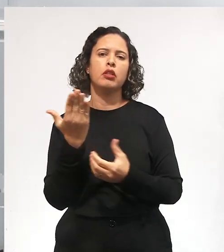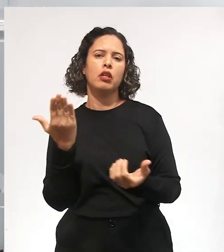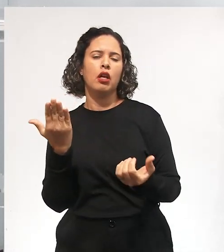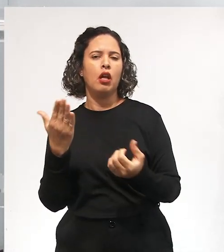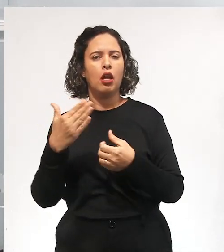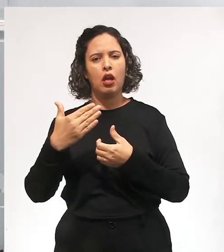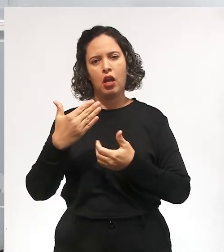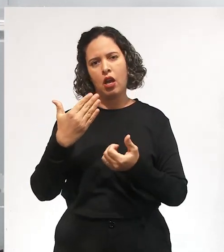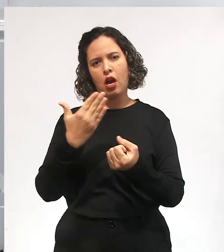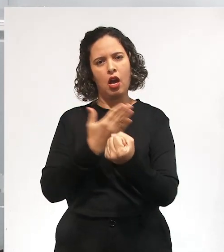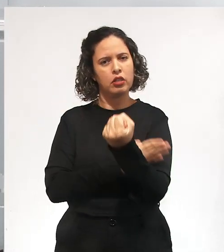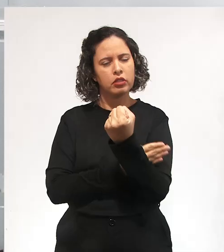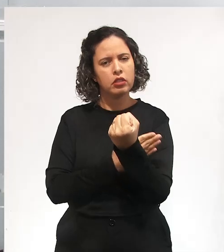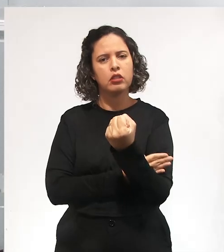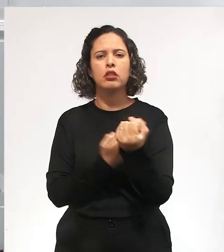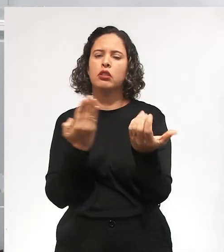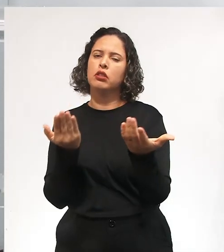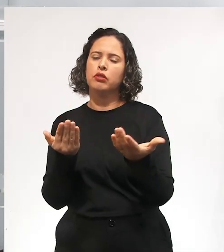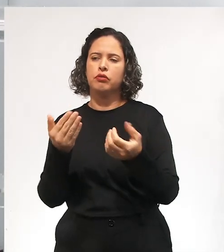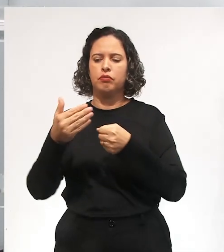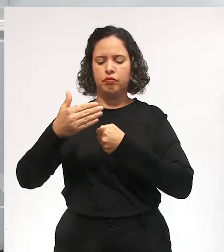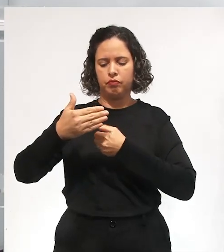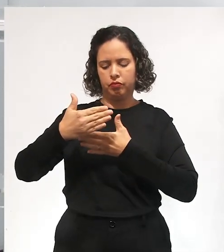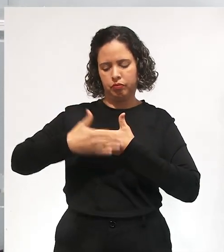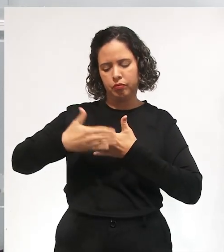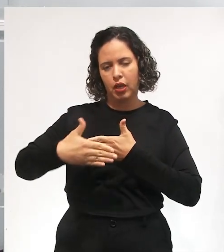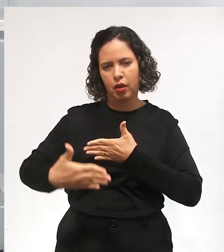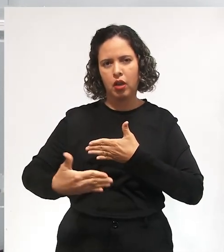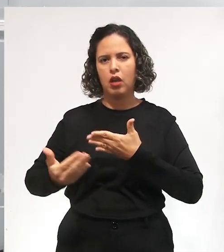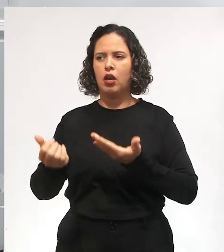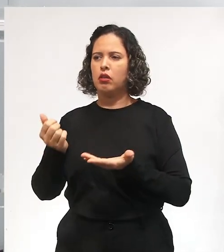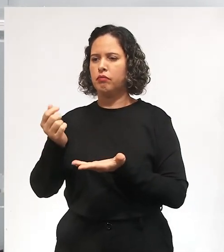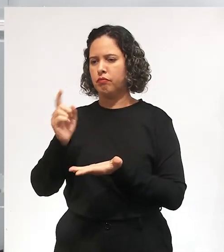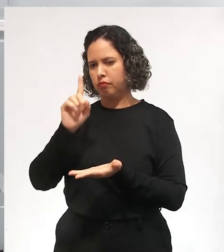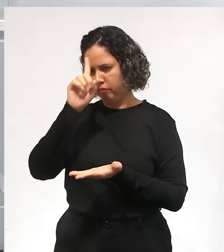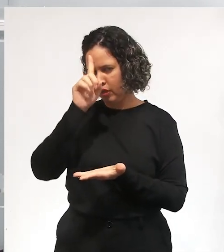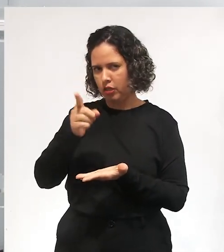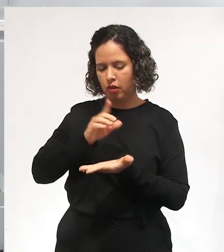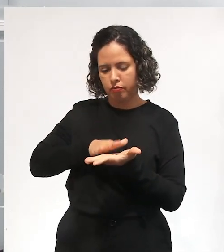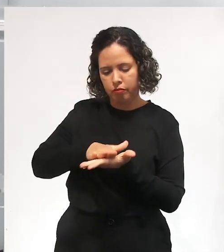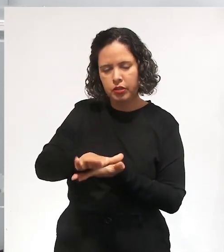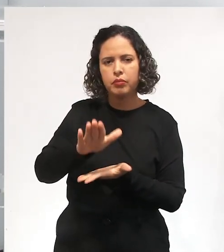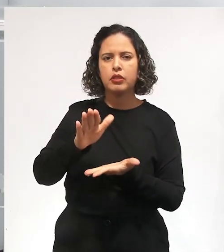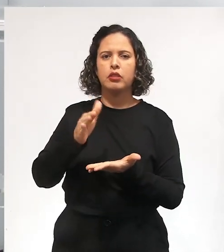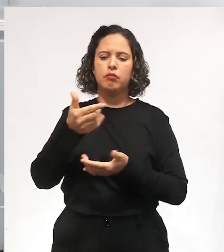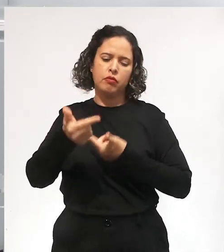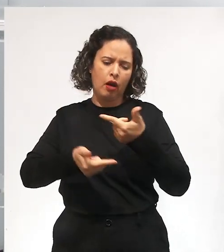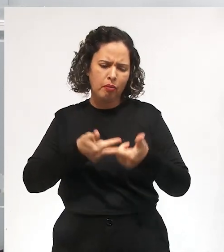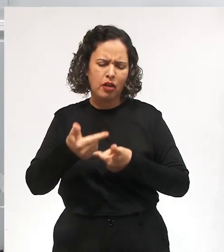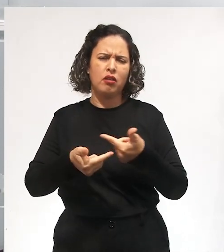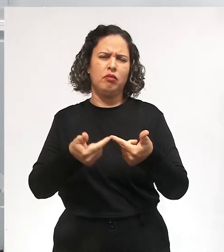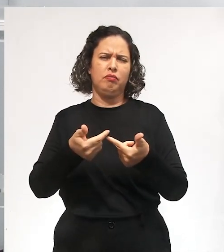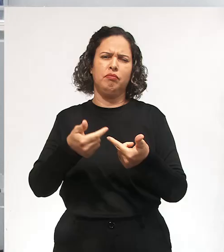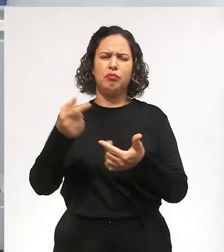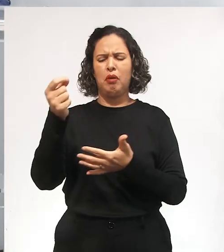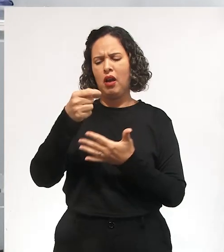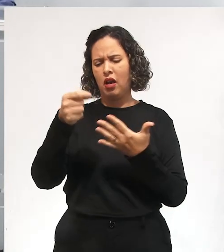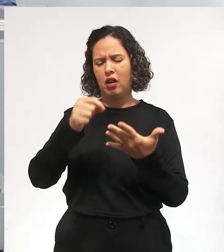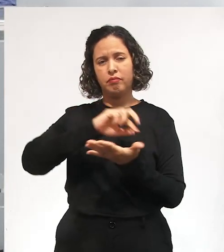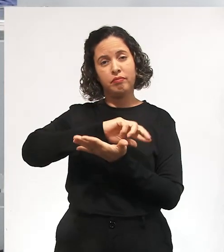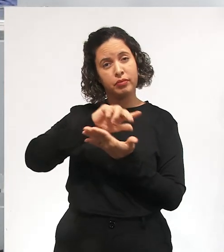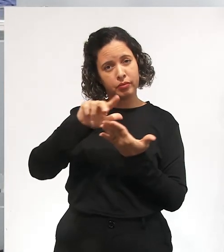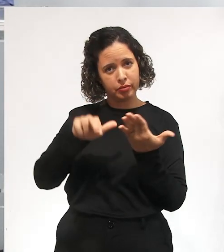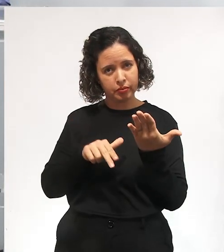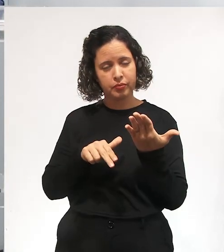consegue dar um comando para imprimir, consegue trabalhar, fazer edições, enfim, né? Então,